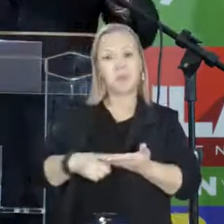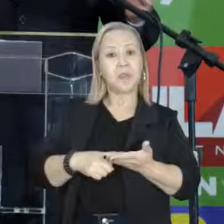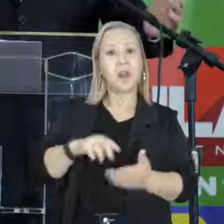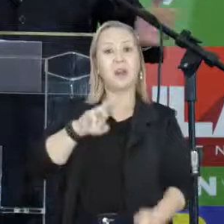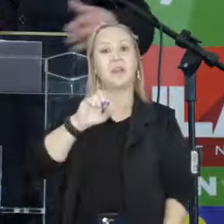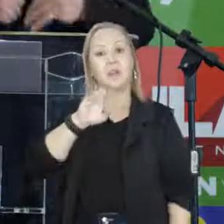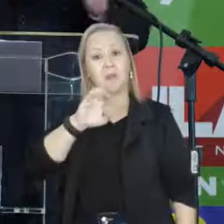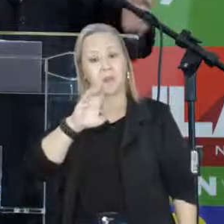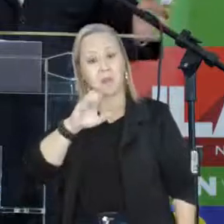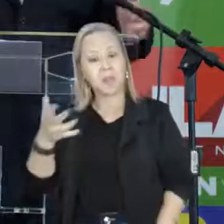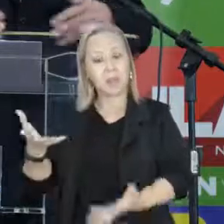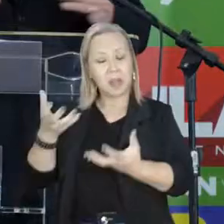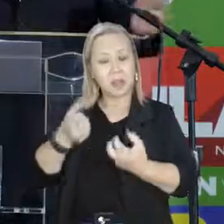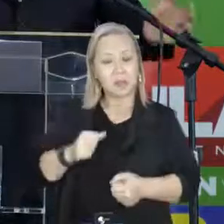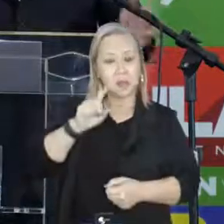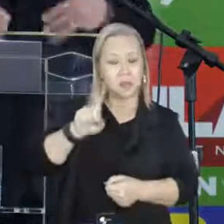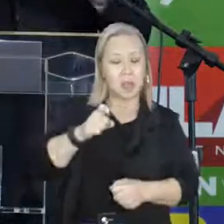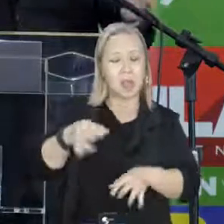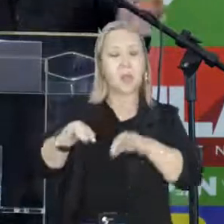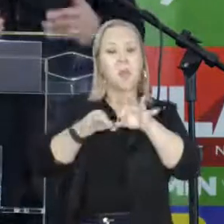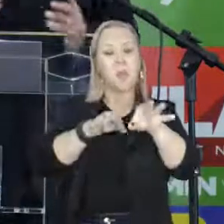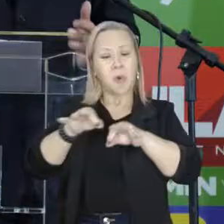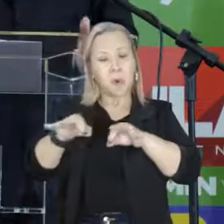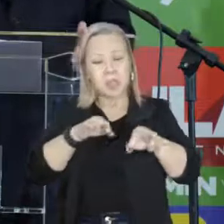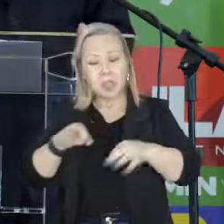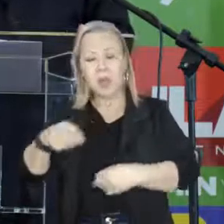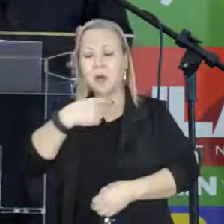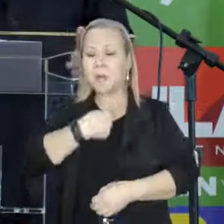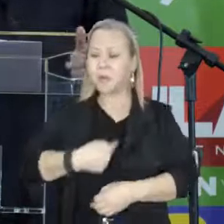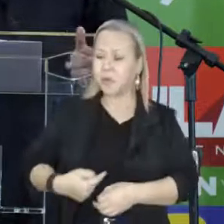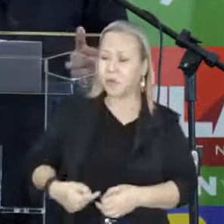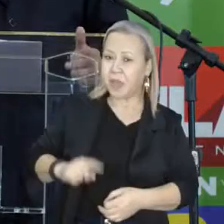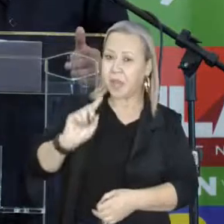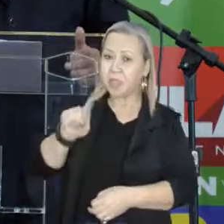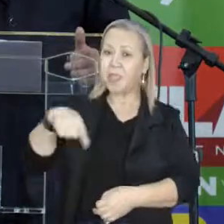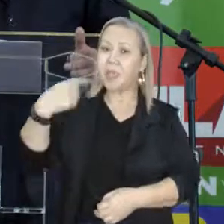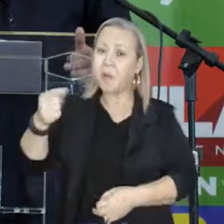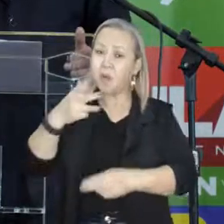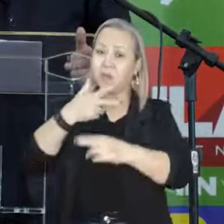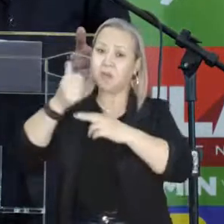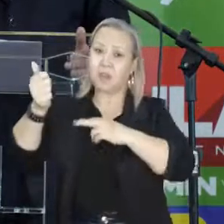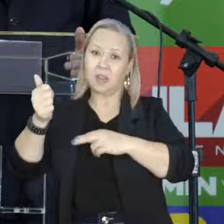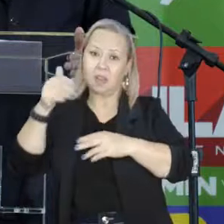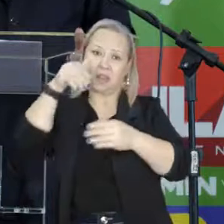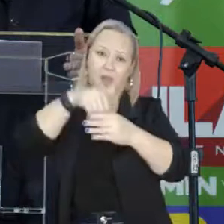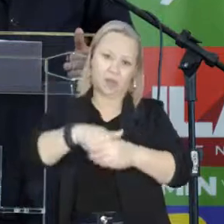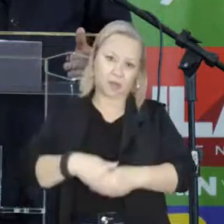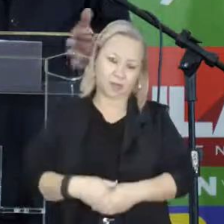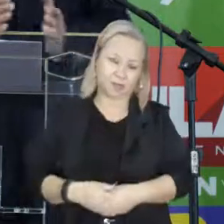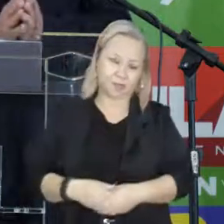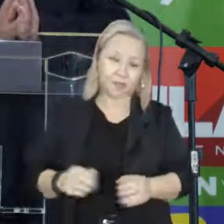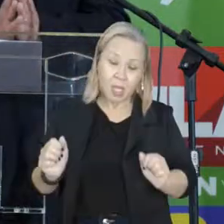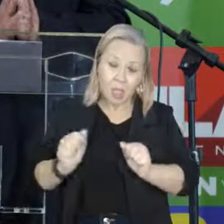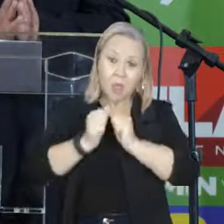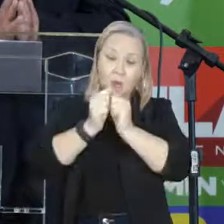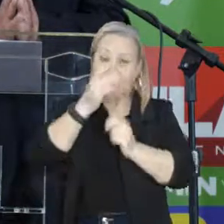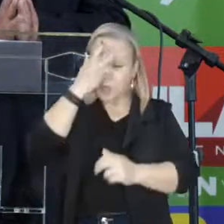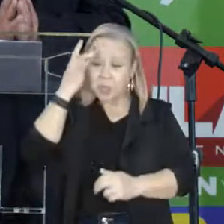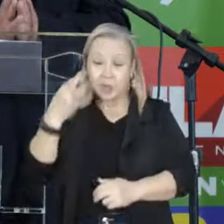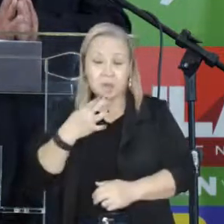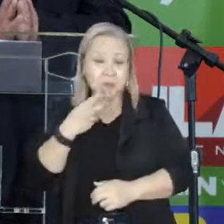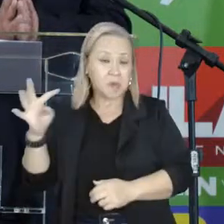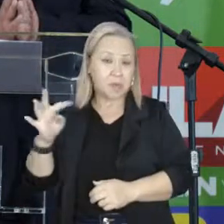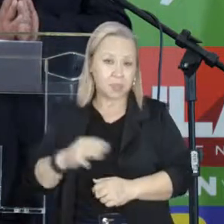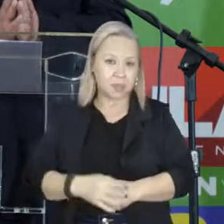nós montamos um governo com muita gente de muitos partidos que eu nem conhecia. Ou seja, eu penso que nós vamos ganhar